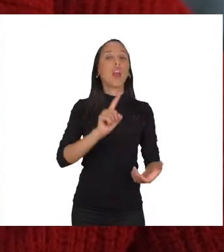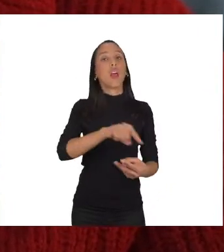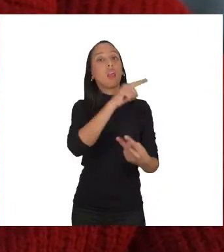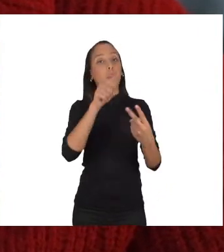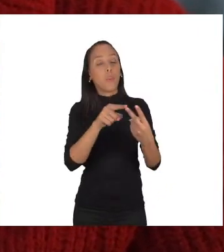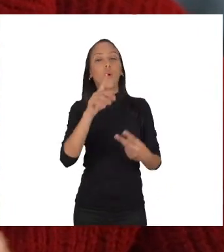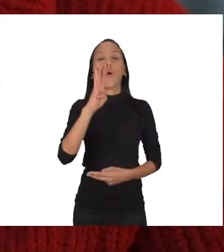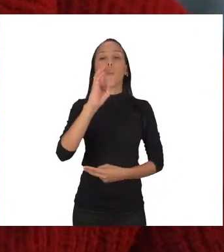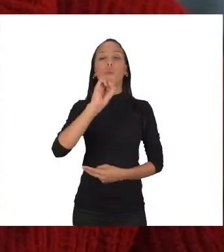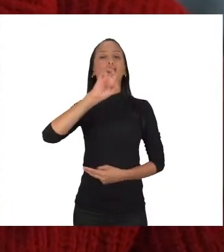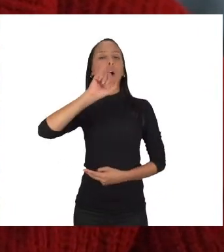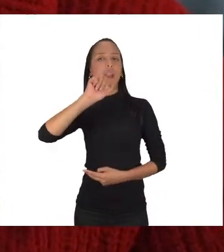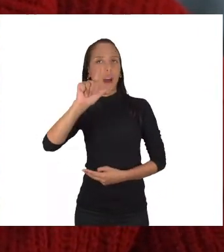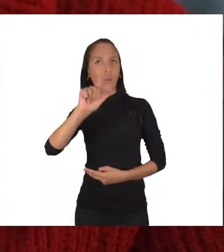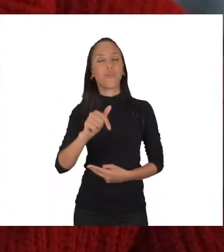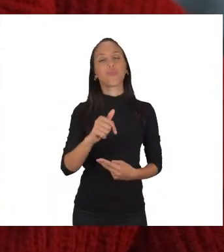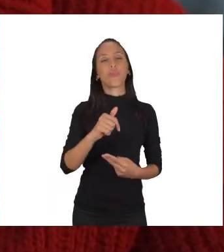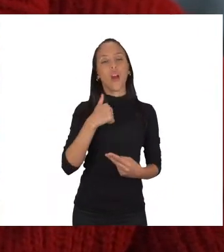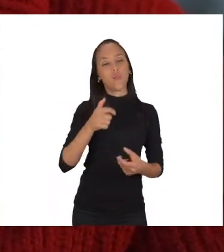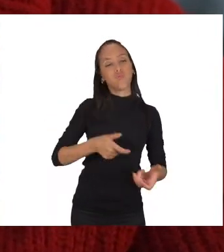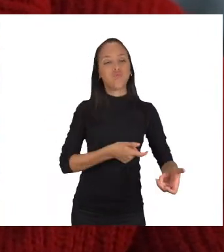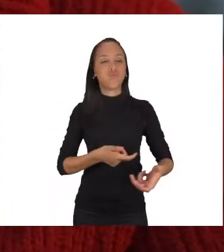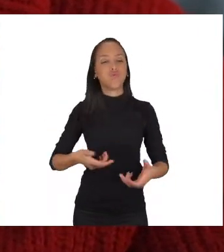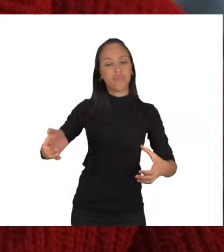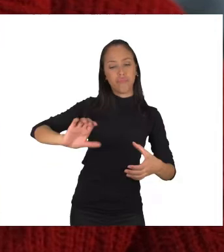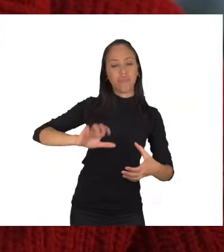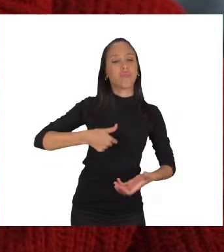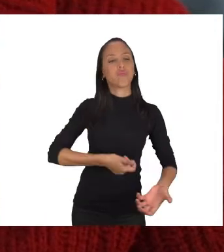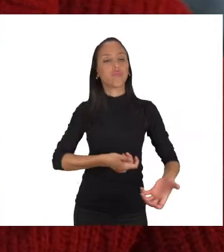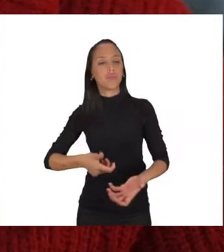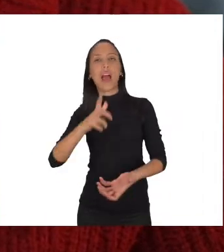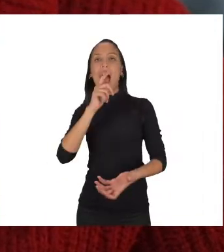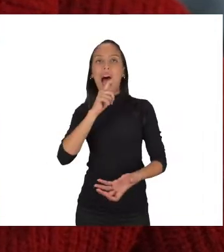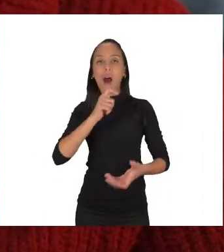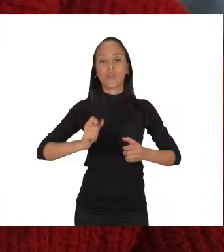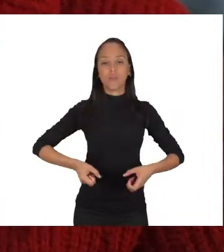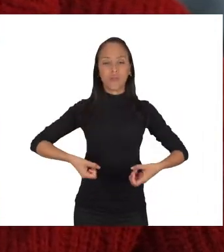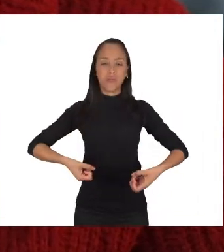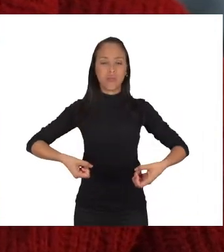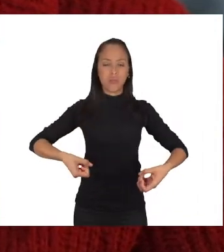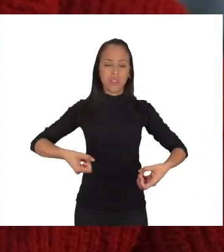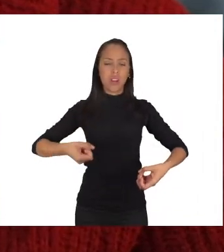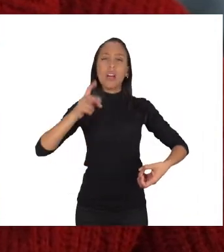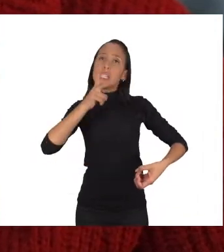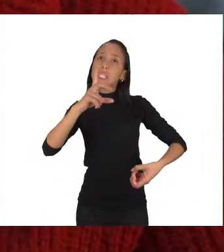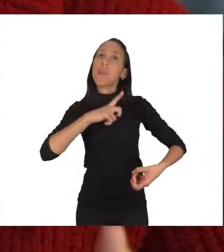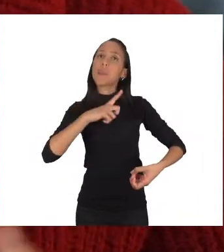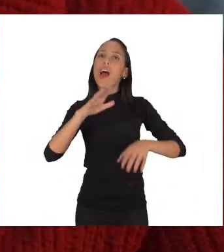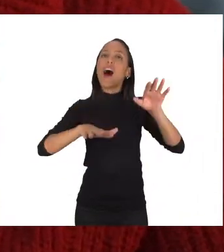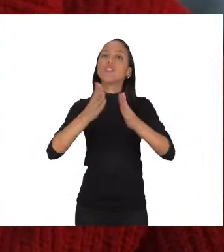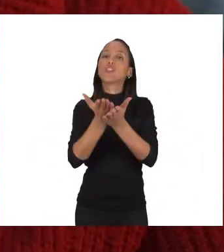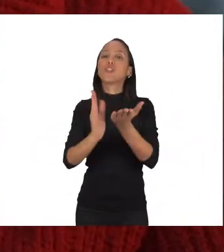passei o boral. Nessa ida que eu fui para a roça, eu levava água na carroça e no tambor. E nisso a gente sempre tinha milho, às